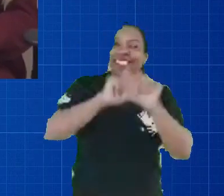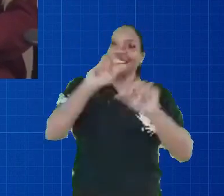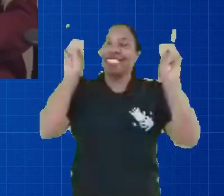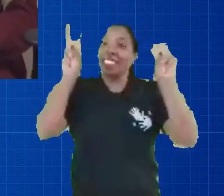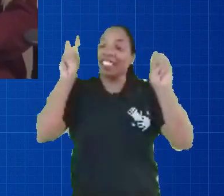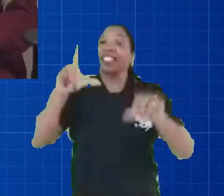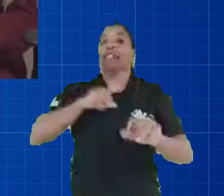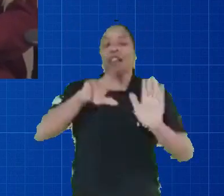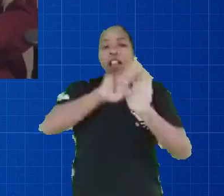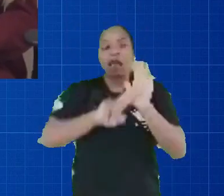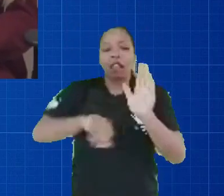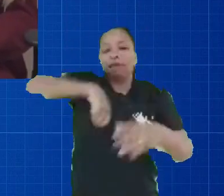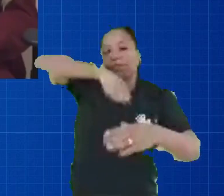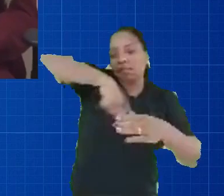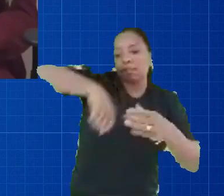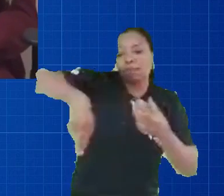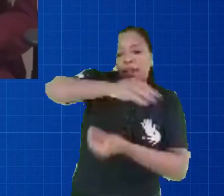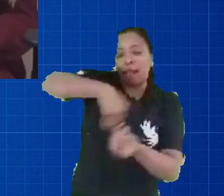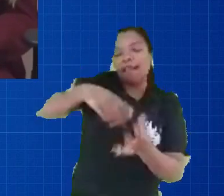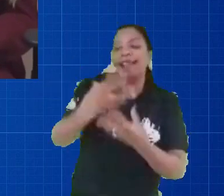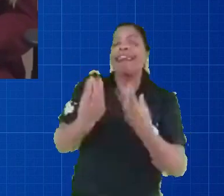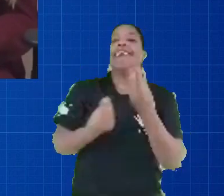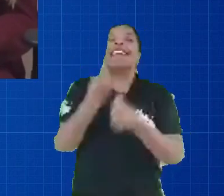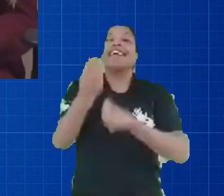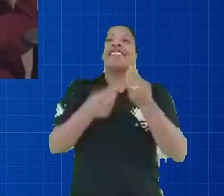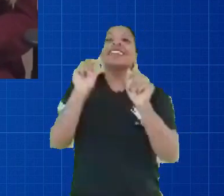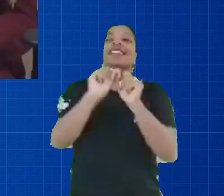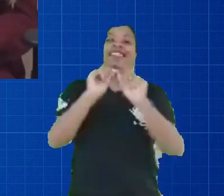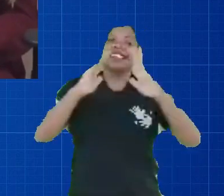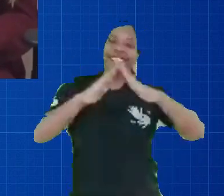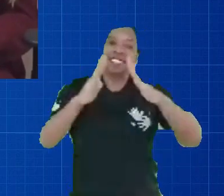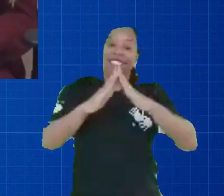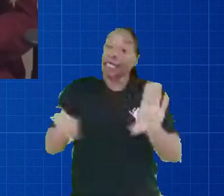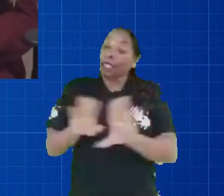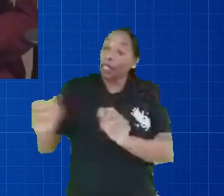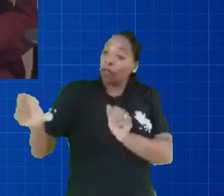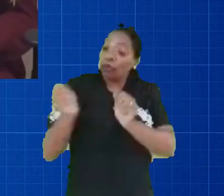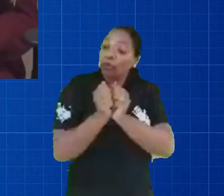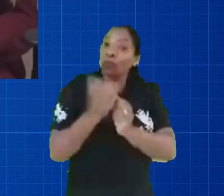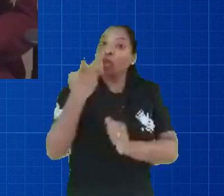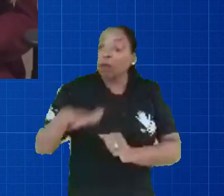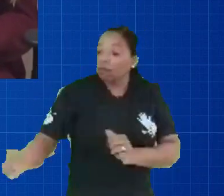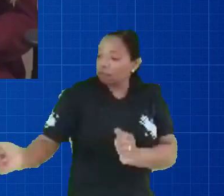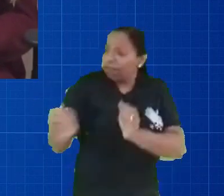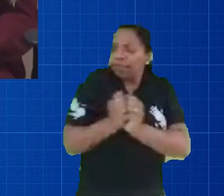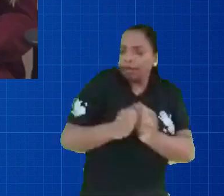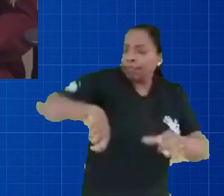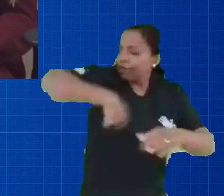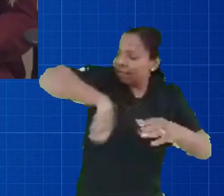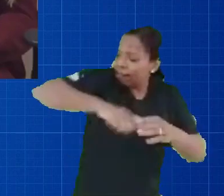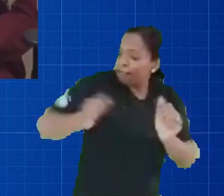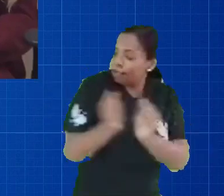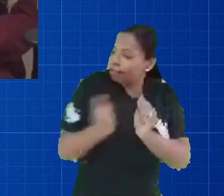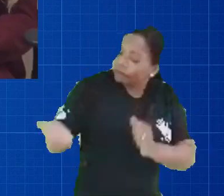em casa, inserir as crianças nas preparações também, né? Assim elas vão se engajando